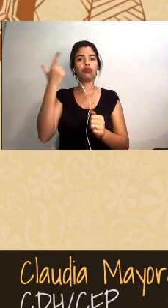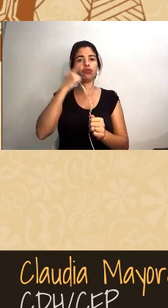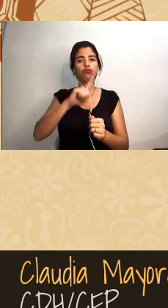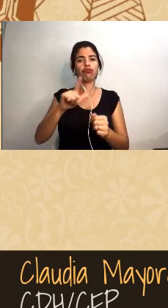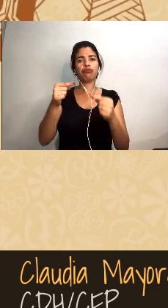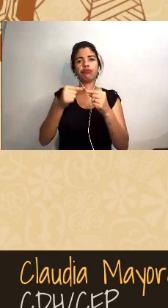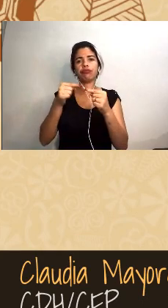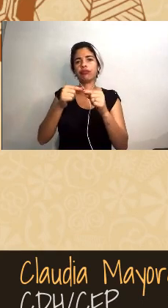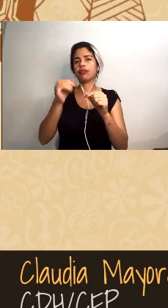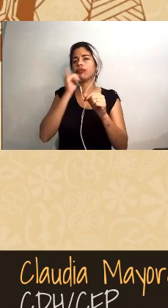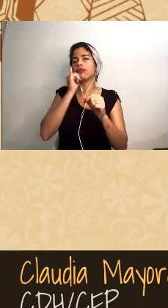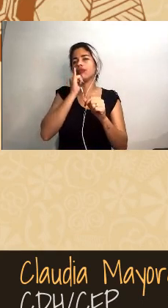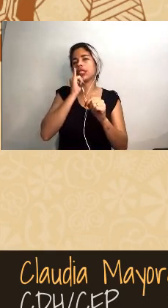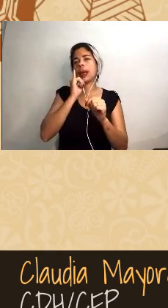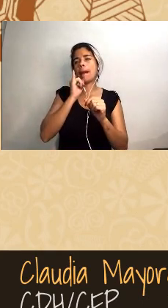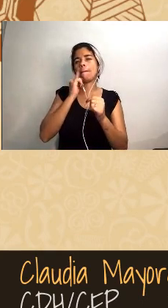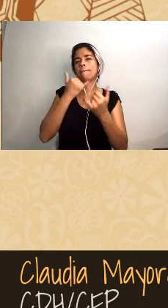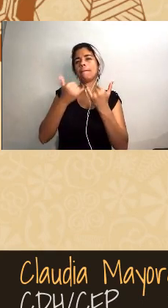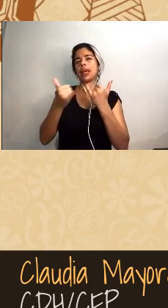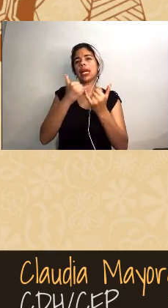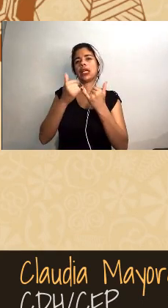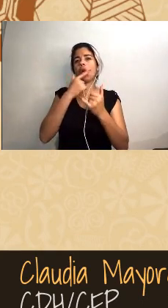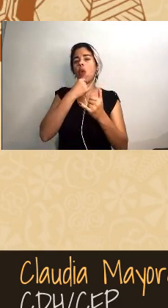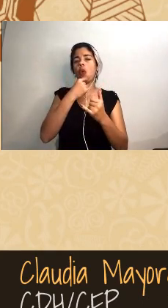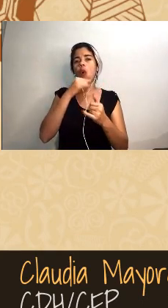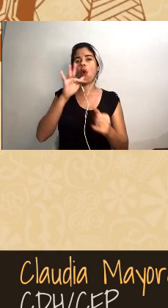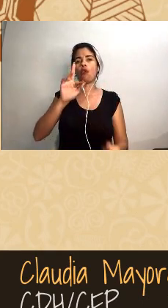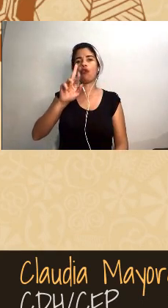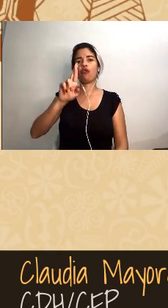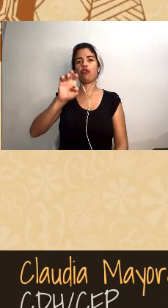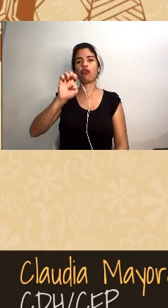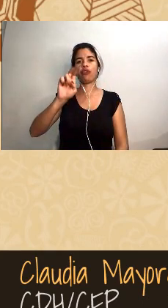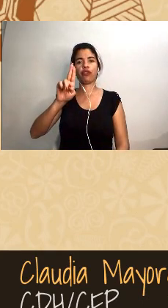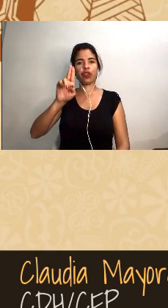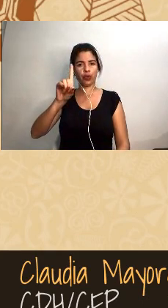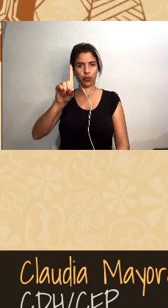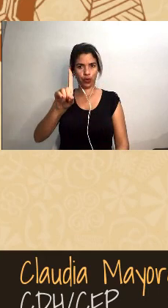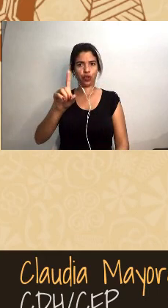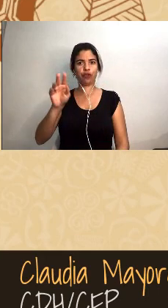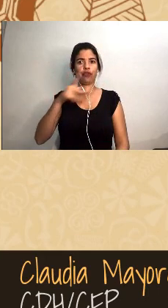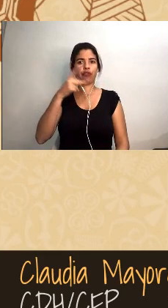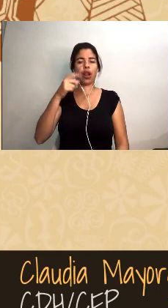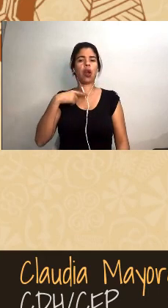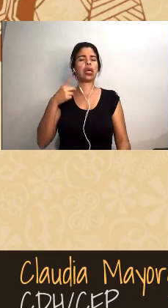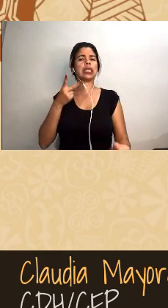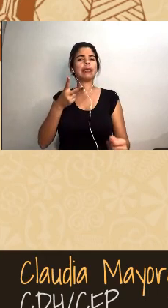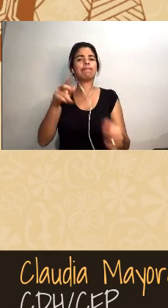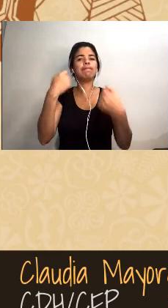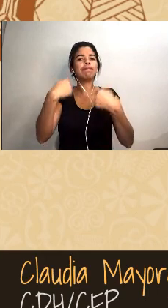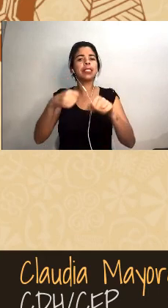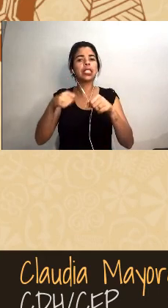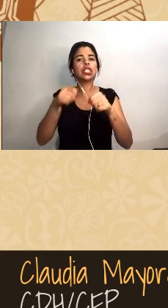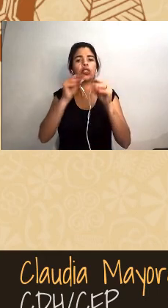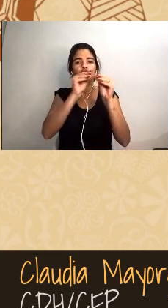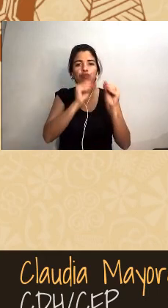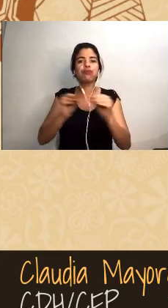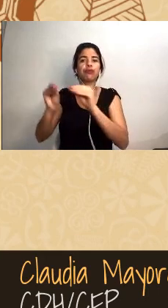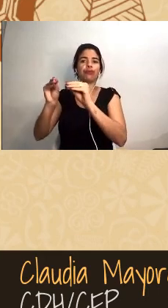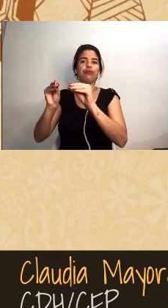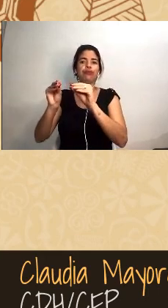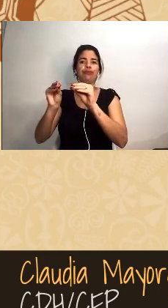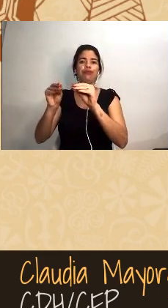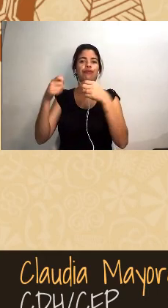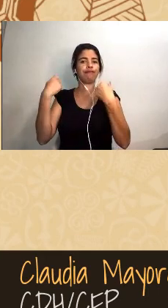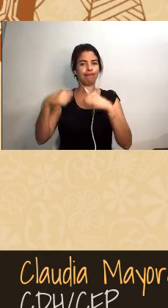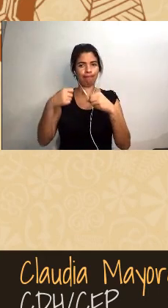vamos parafrasear o Freud aqui, de ferida narcísica, assim, de, vai ter que deslocar, né? Vai ter que, tem